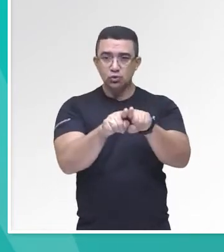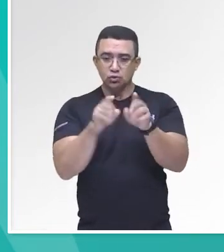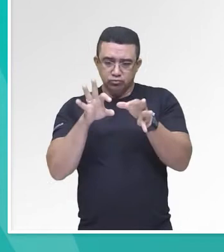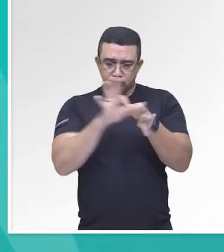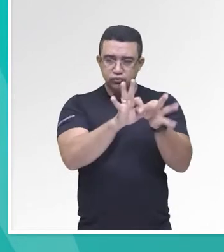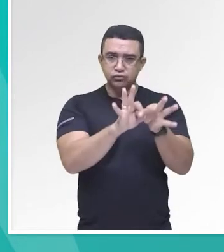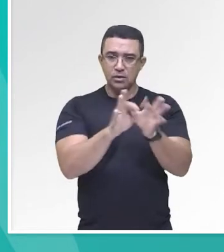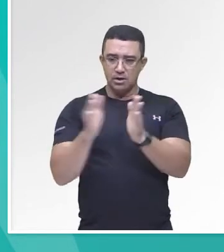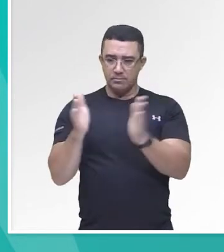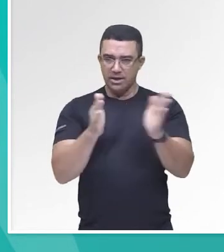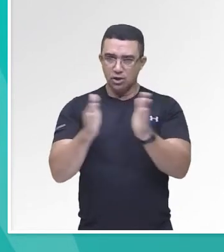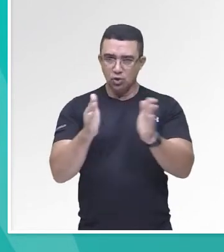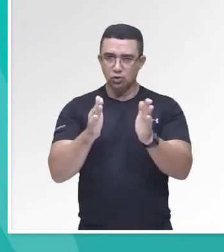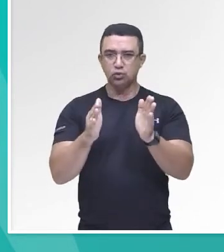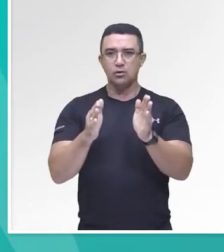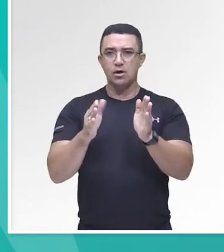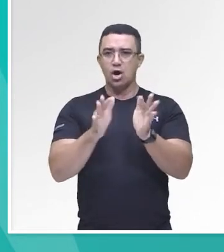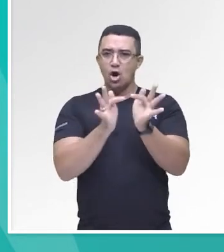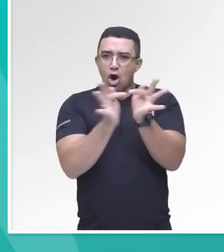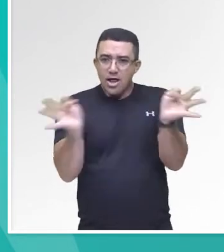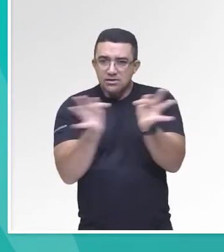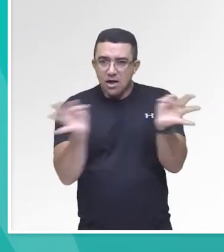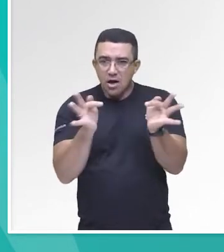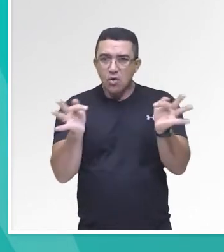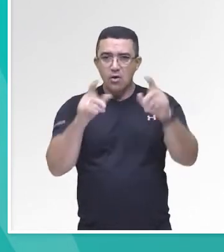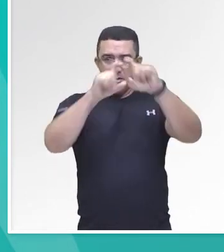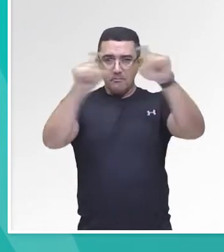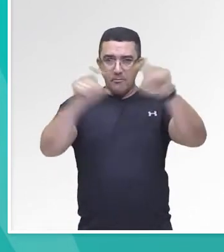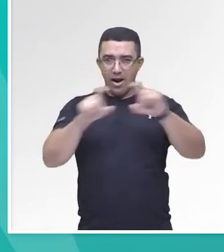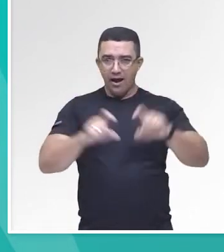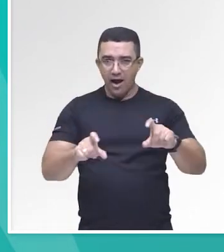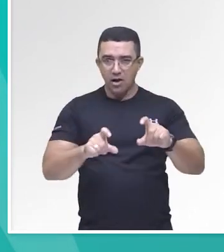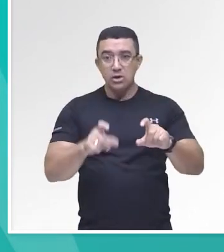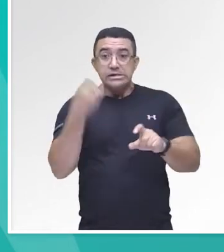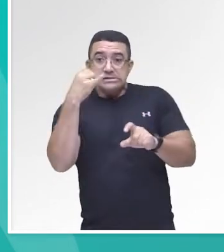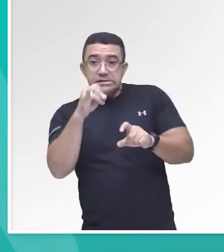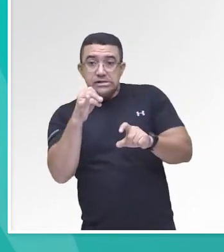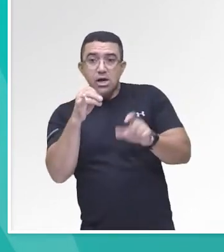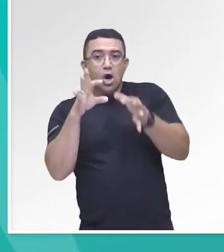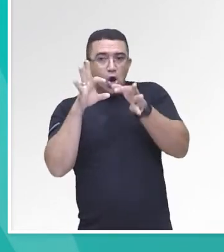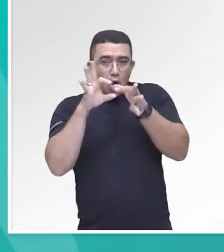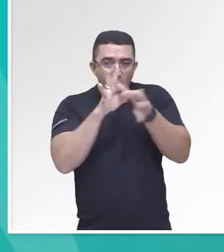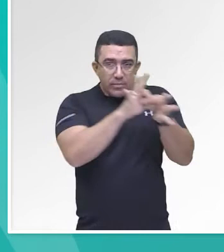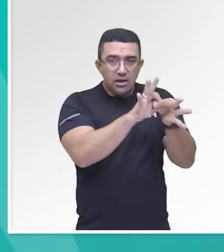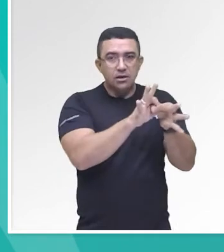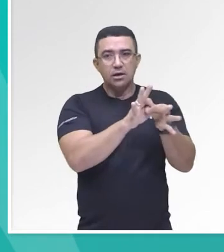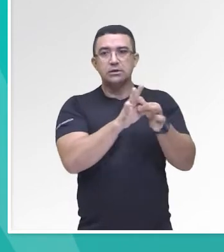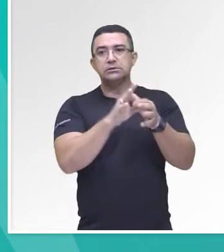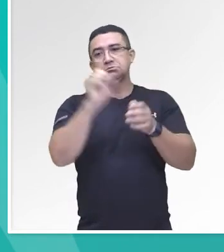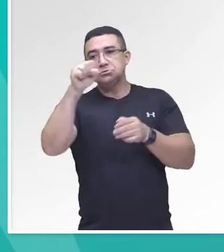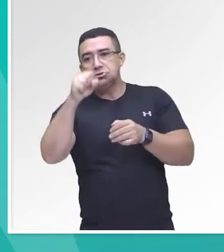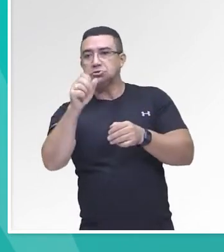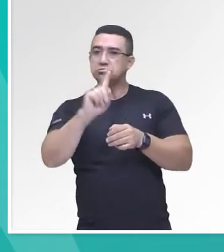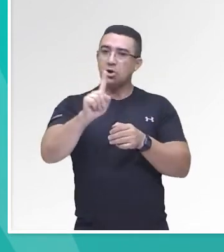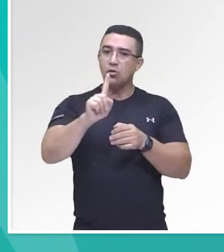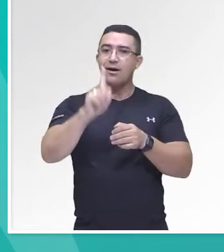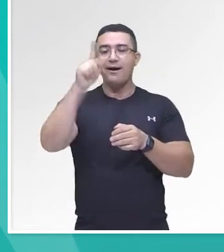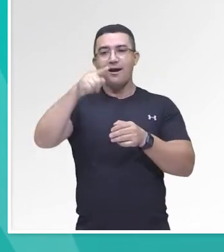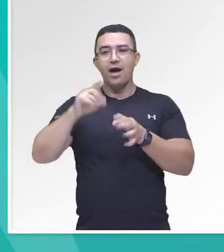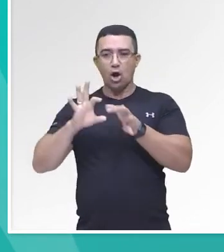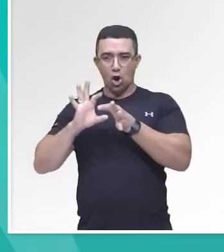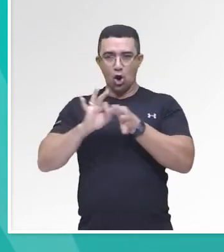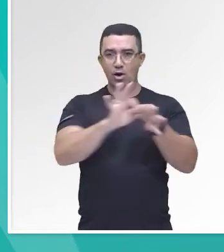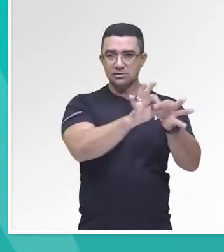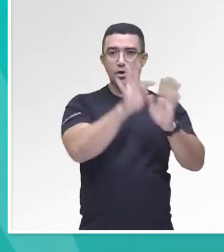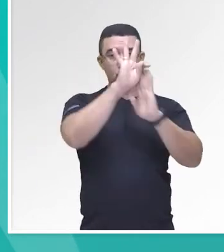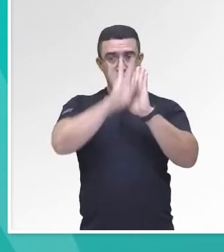período com o outro e de um parágrafo com o outro, né? É isso que é a coesão textual e é isso que a nossa